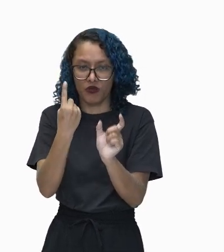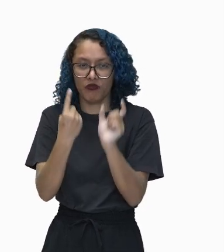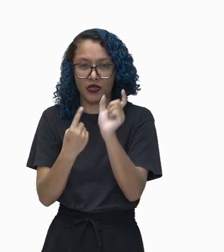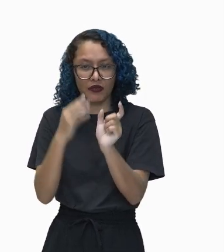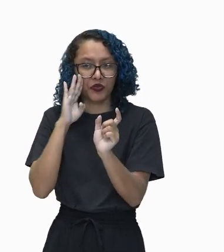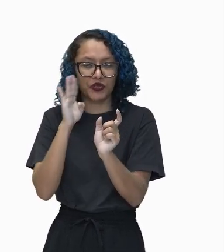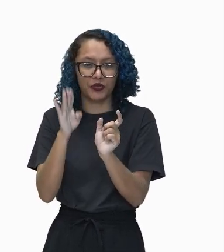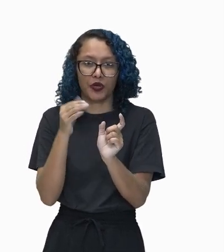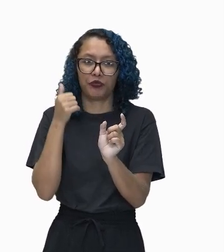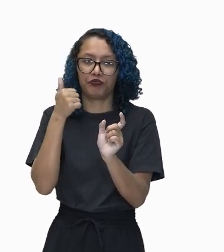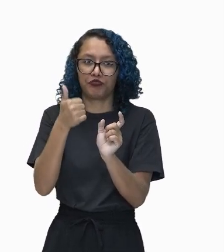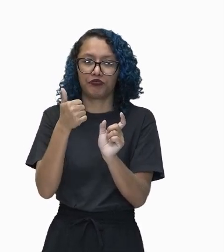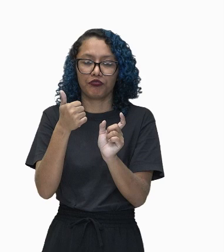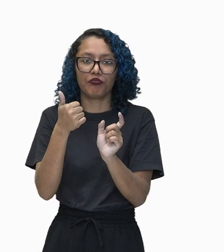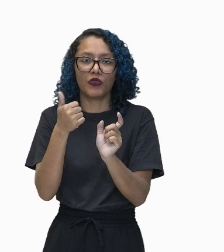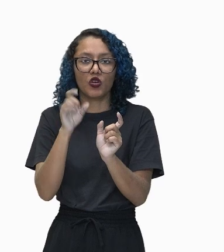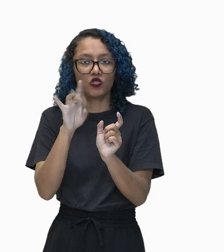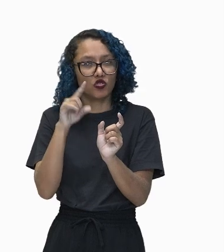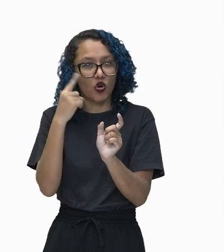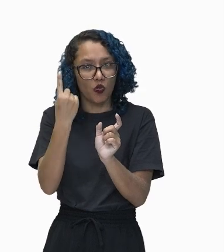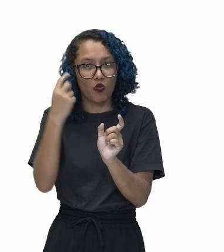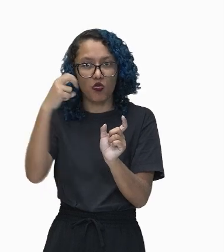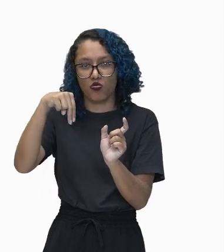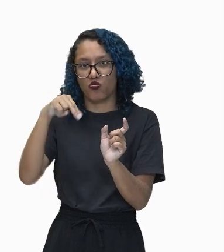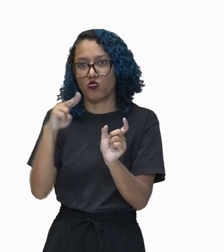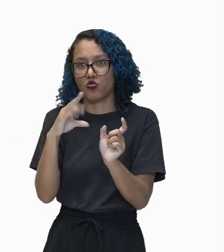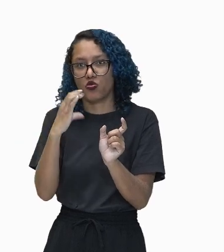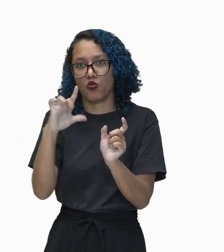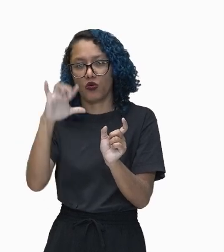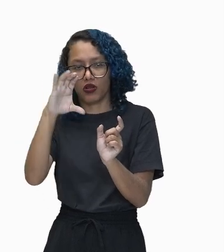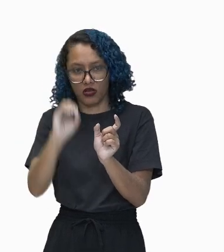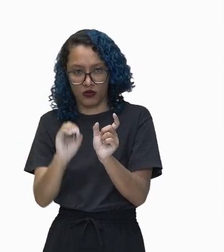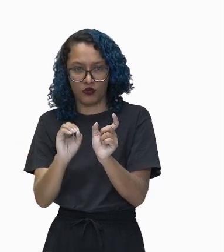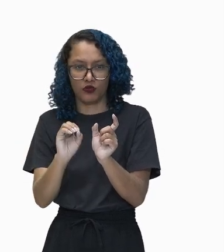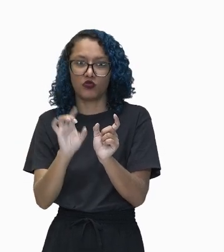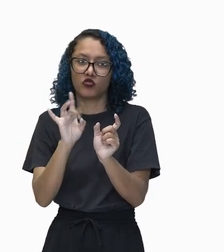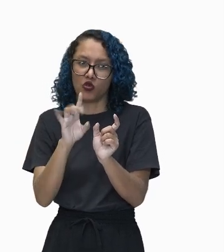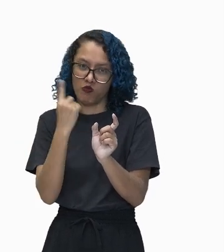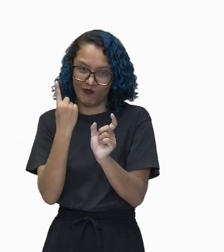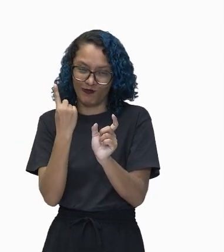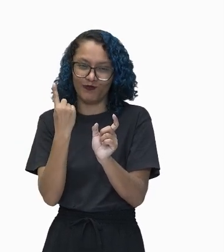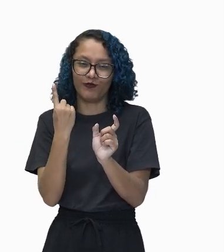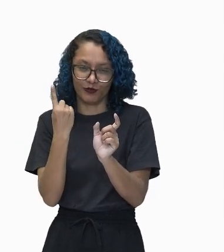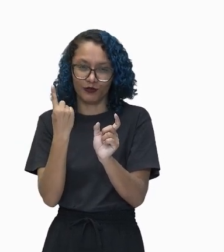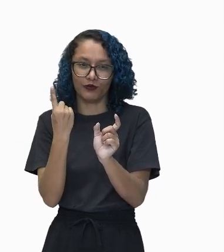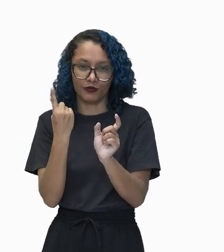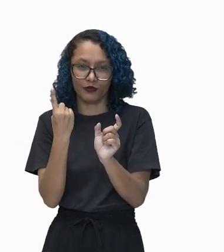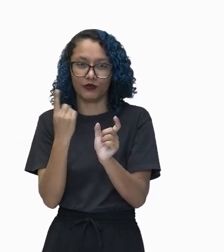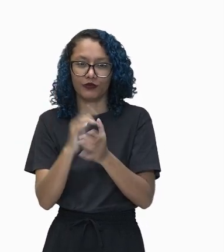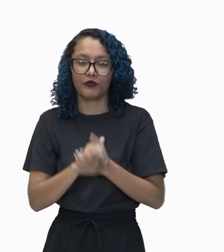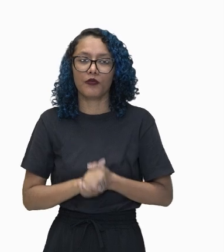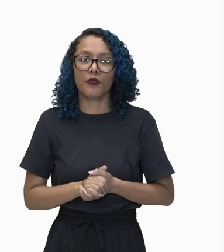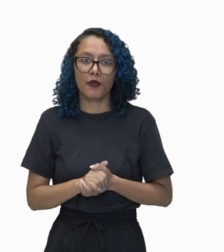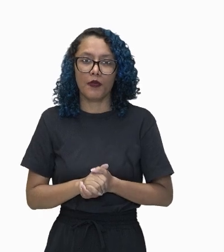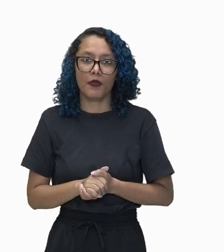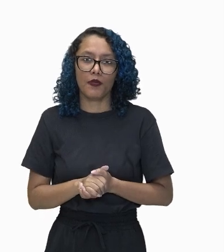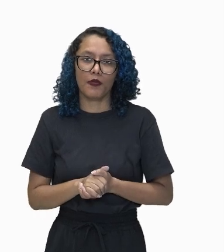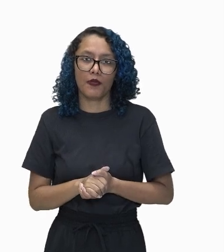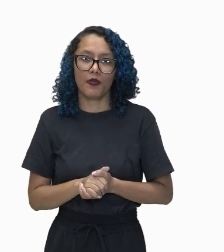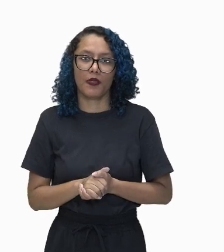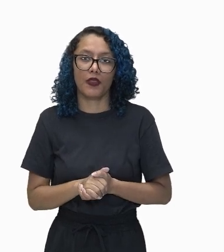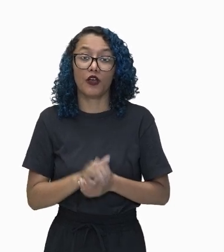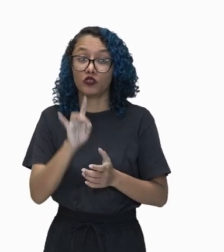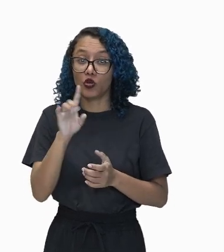tá bom? Um núcleo somente. Ele vai apresentar apenas um núcleo, tá? Isto é, uma